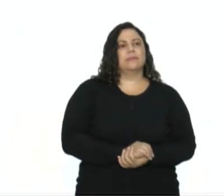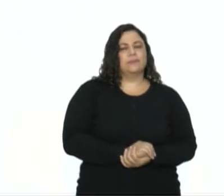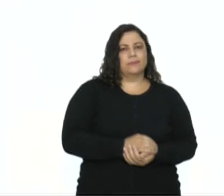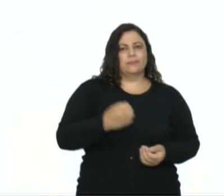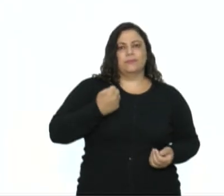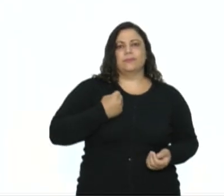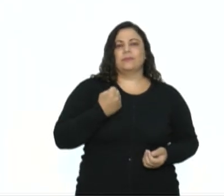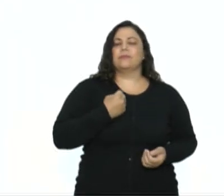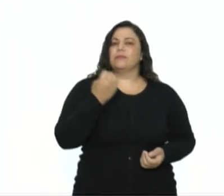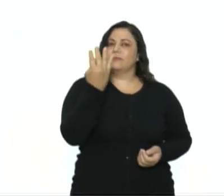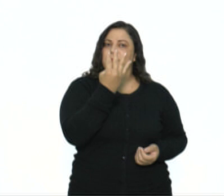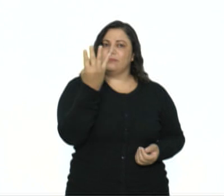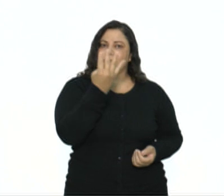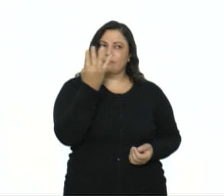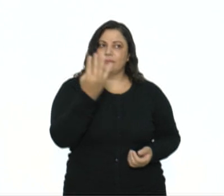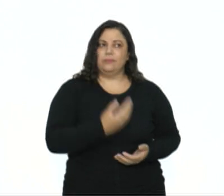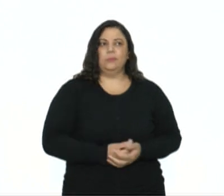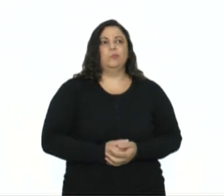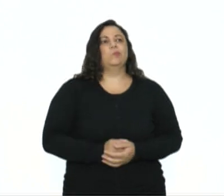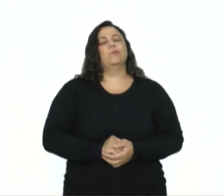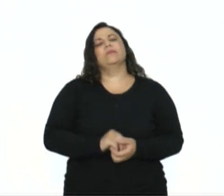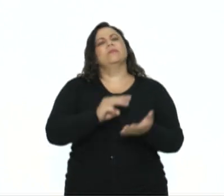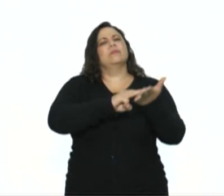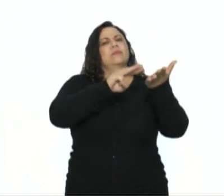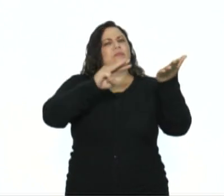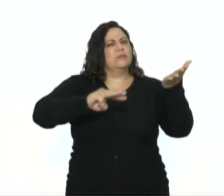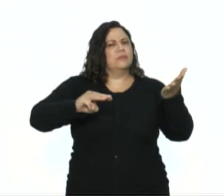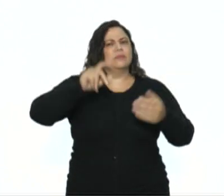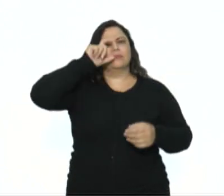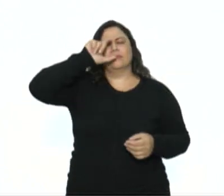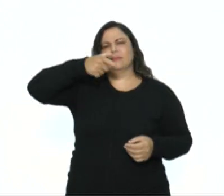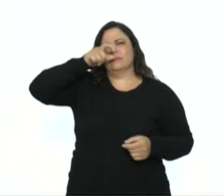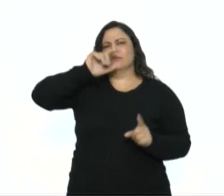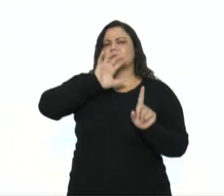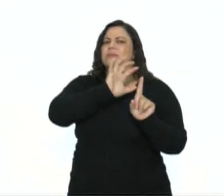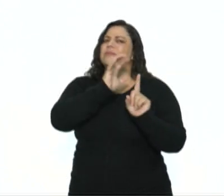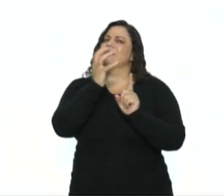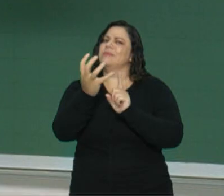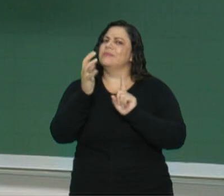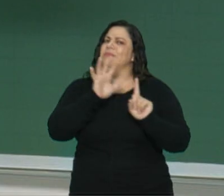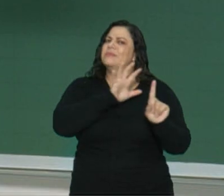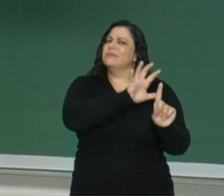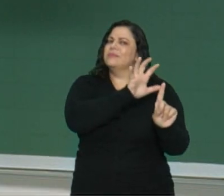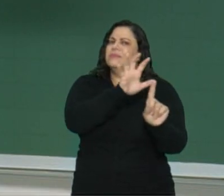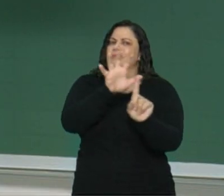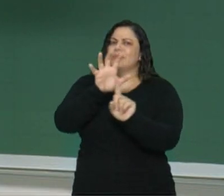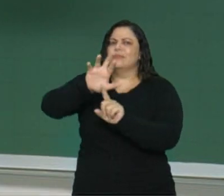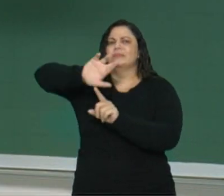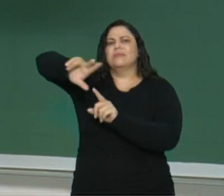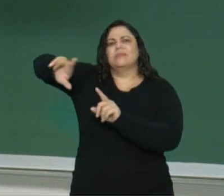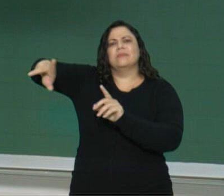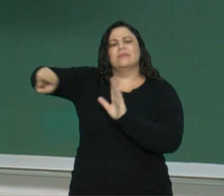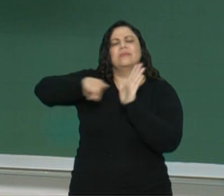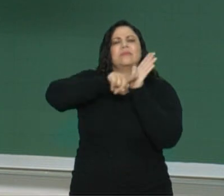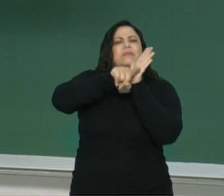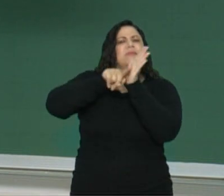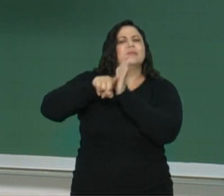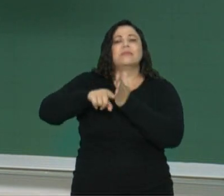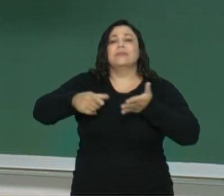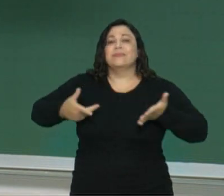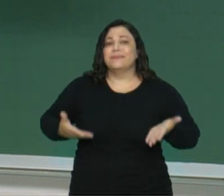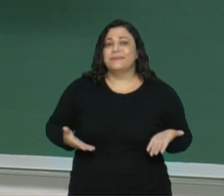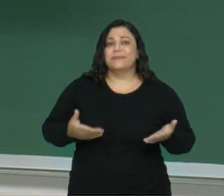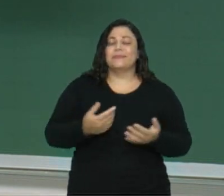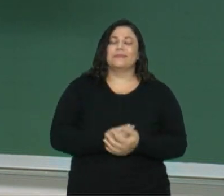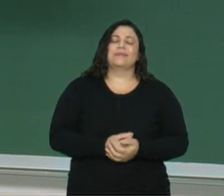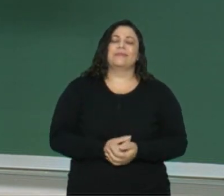Exercício 4. Como o método cartesiano influenciou as outras ciências? Um minutinho para você